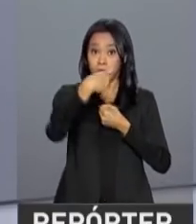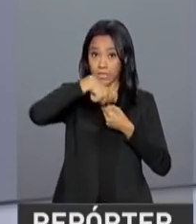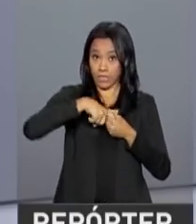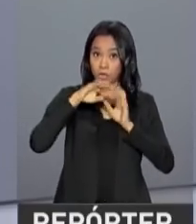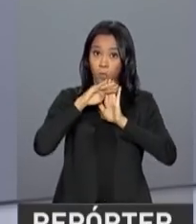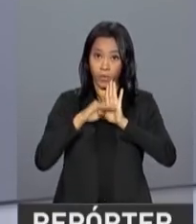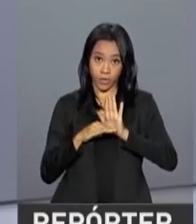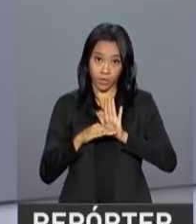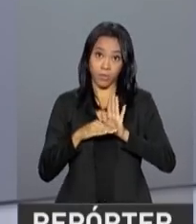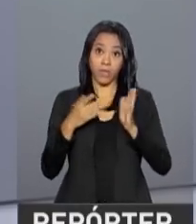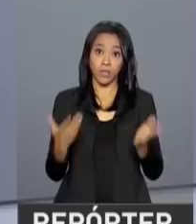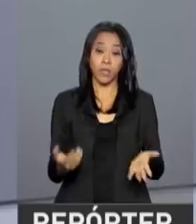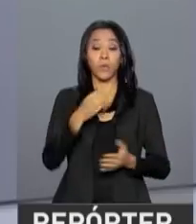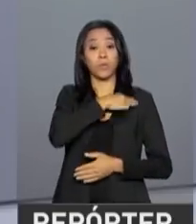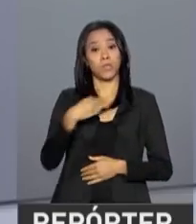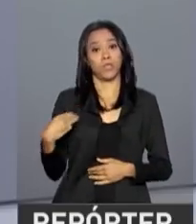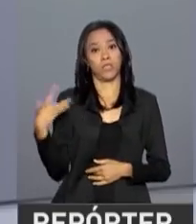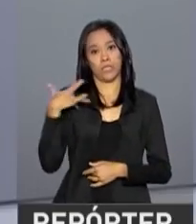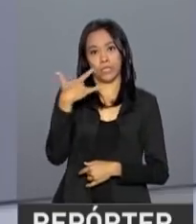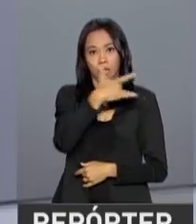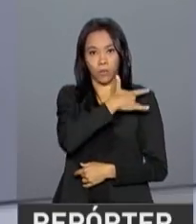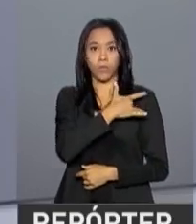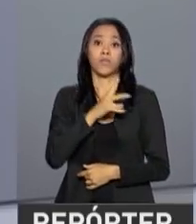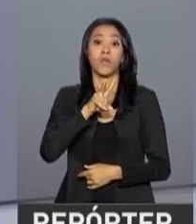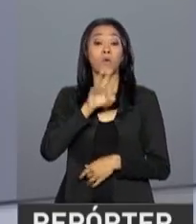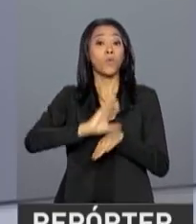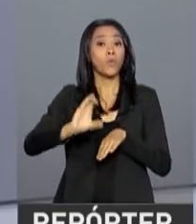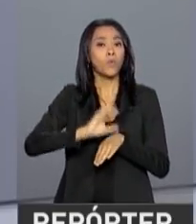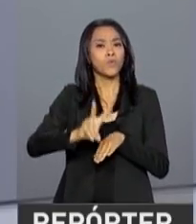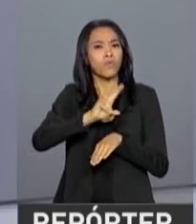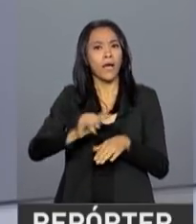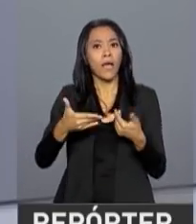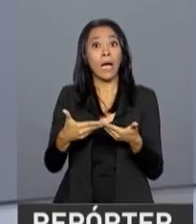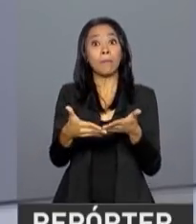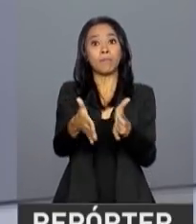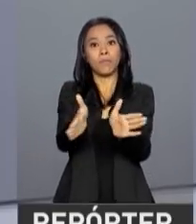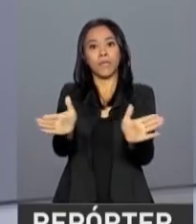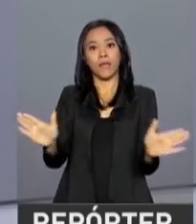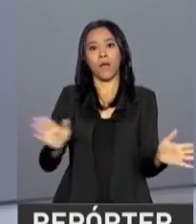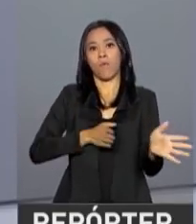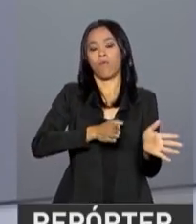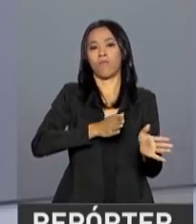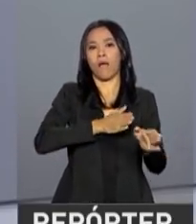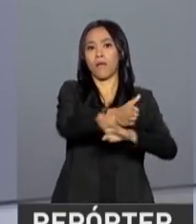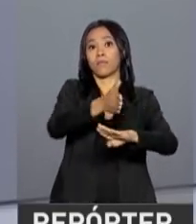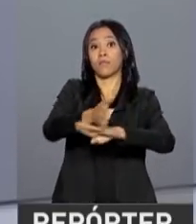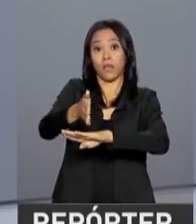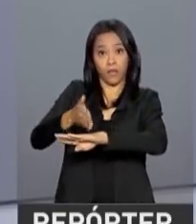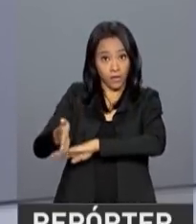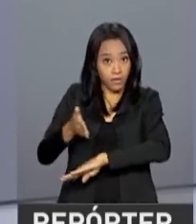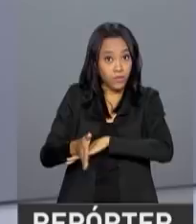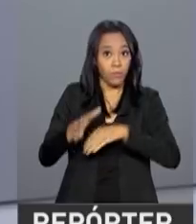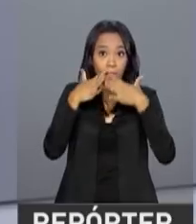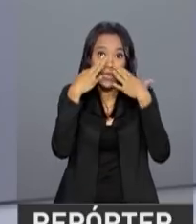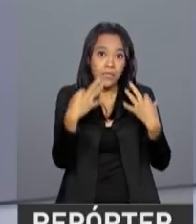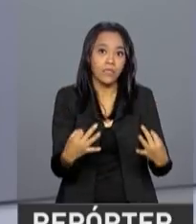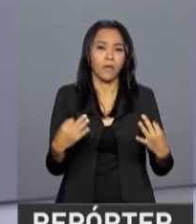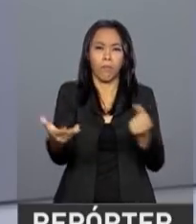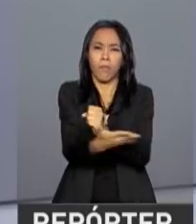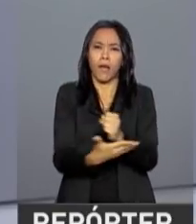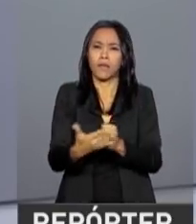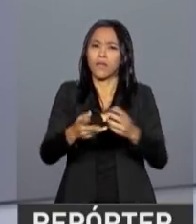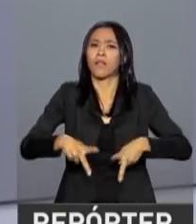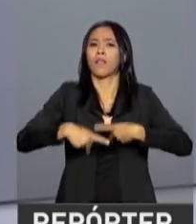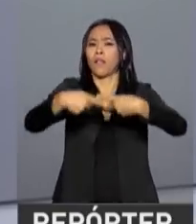ministro da saúde ricardo barros o curso vai permitir uma ampliação do acesso à atenção básica levando um atendimento de qualidade